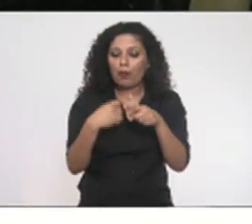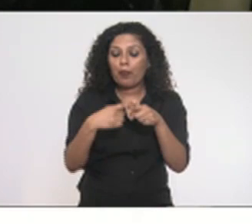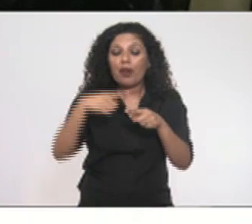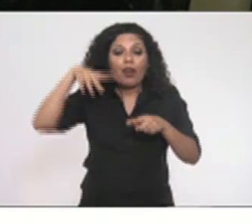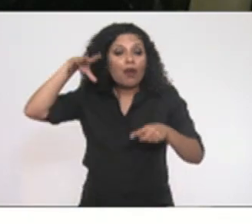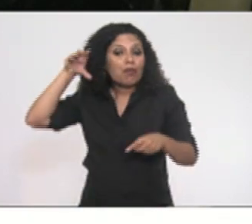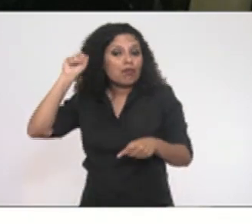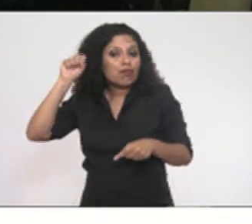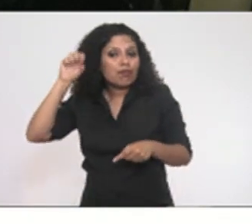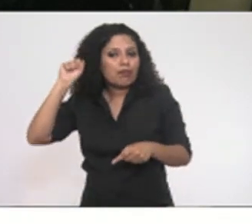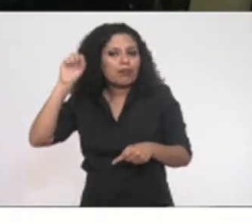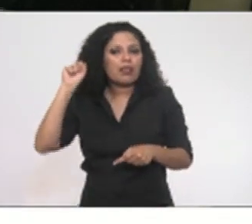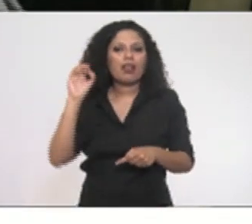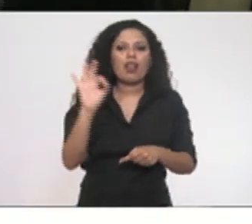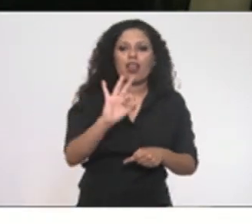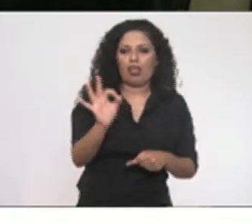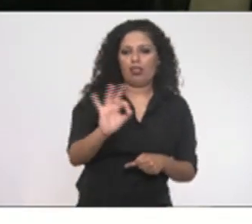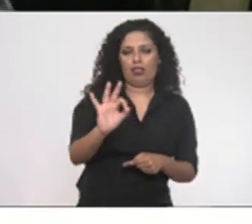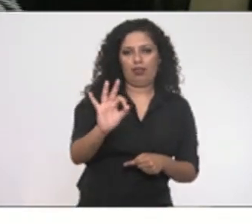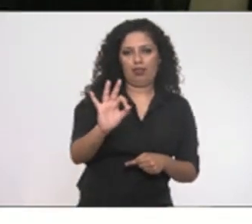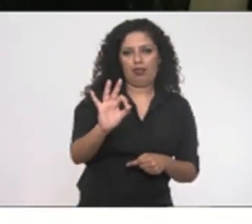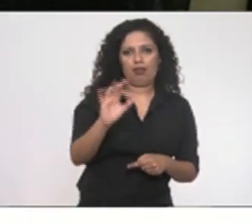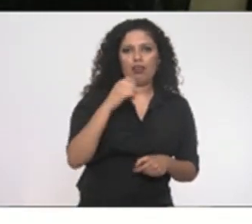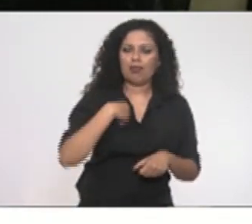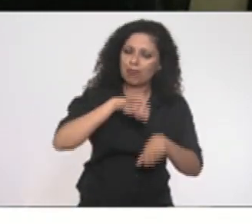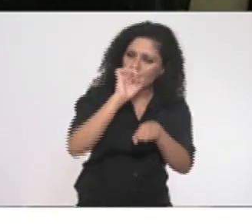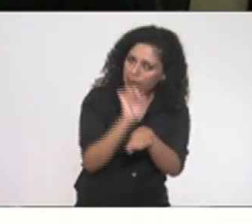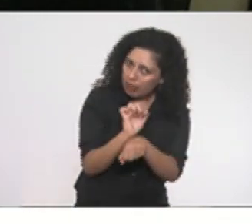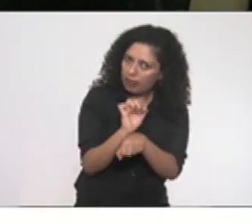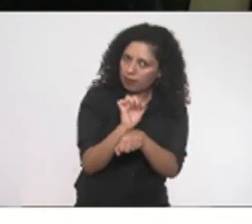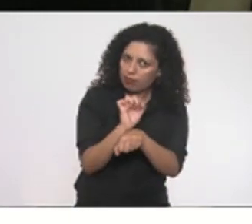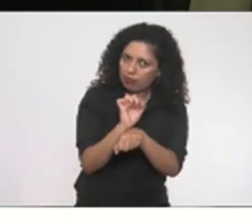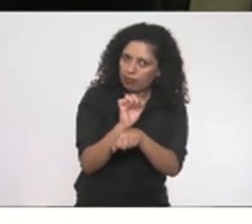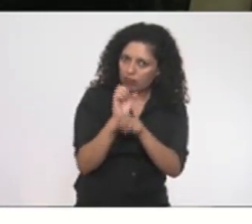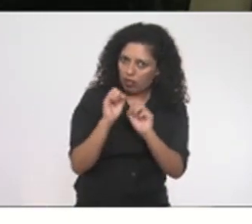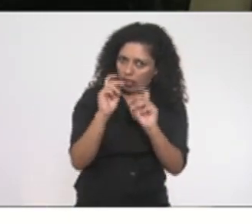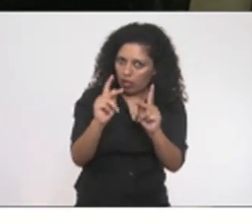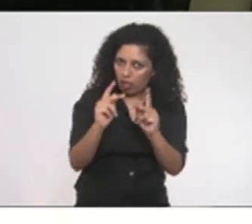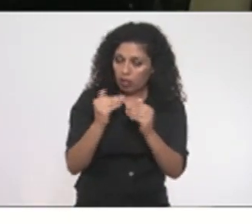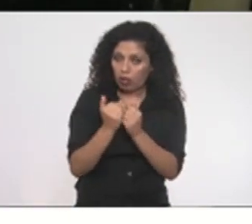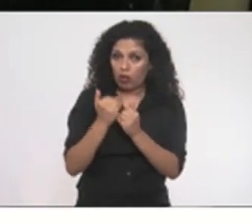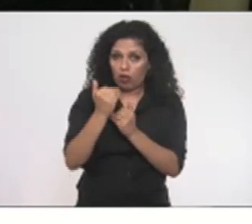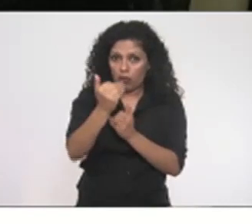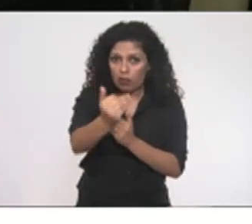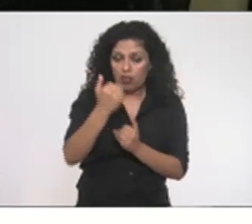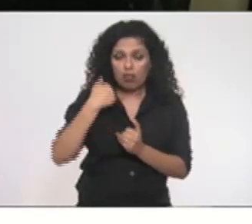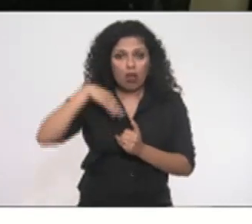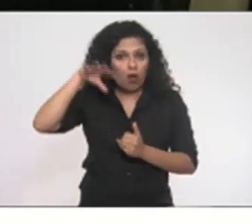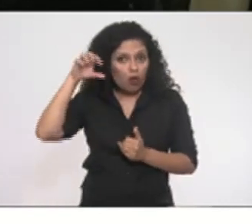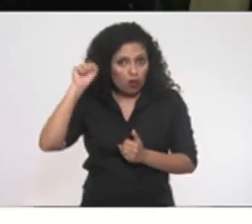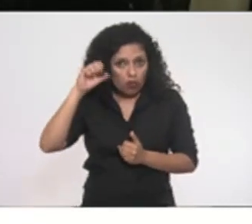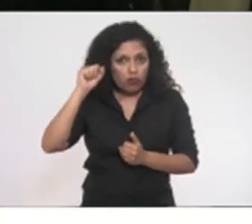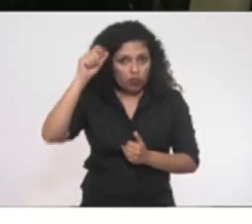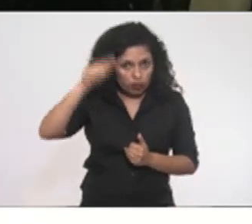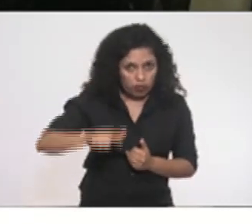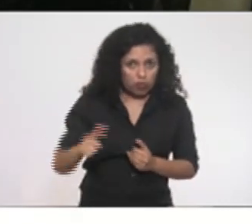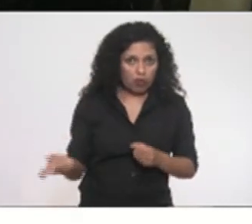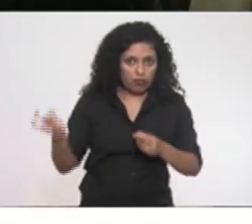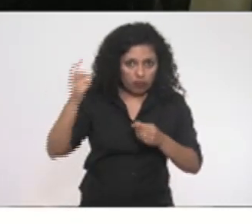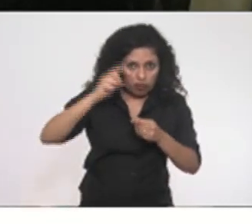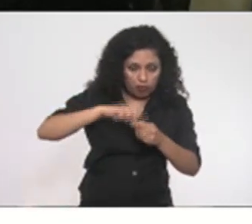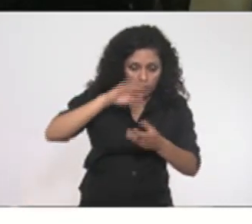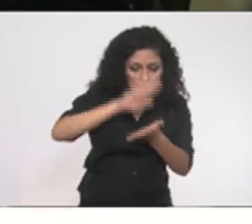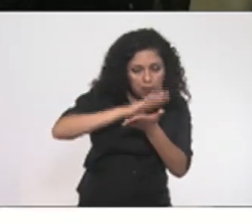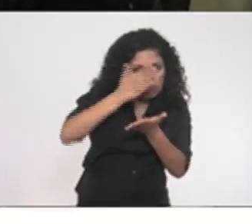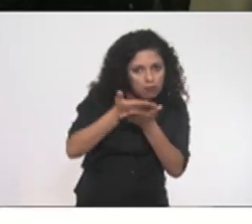com os chineses, para voltar à história da refinaria. E se falou na termoelétrica, ainda naquela época da